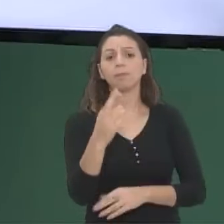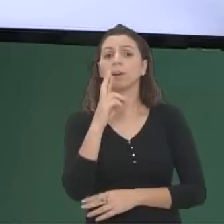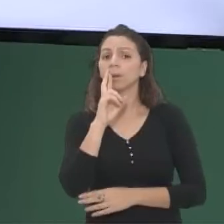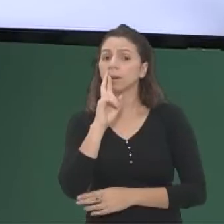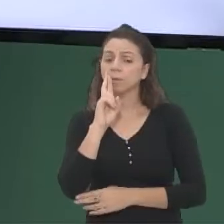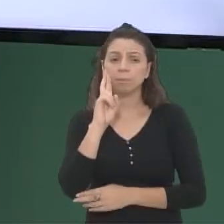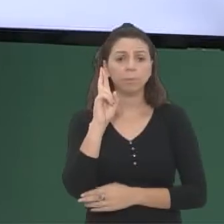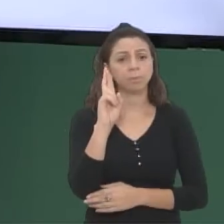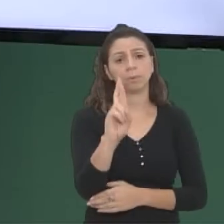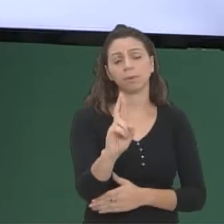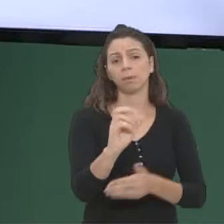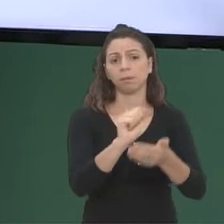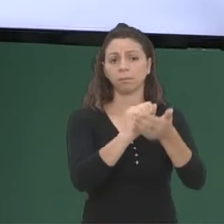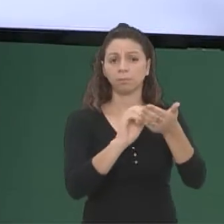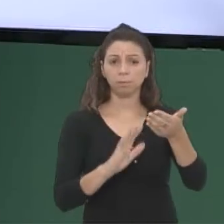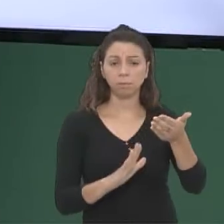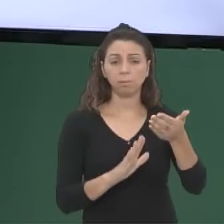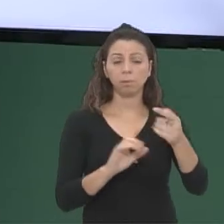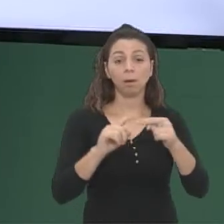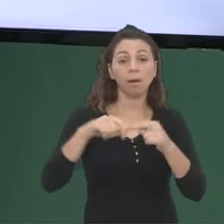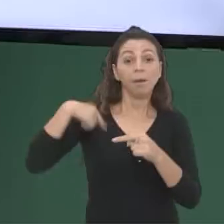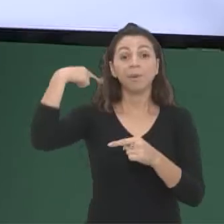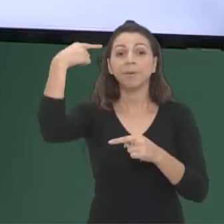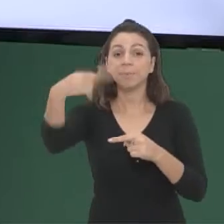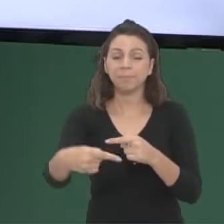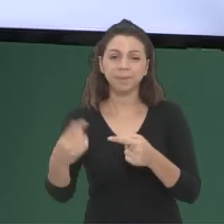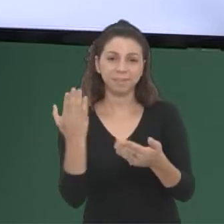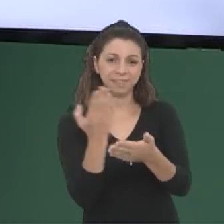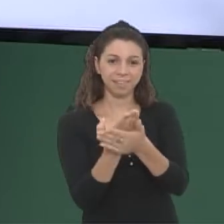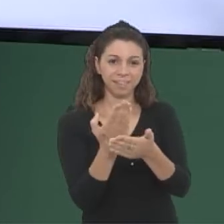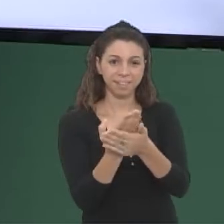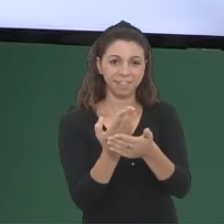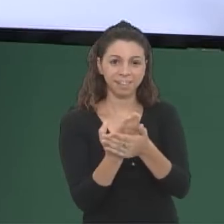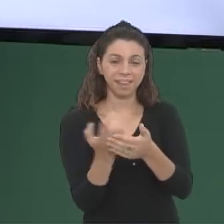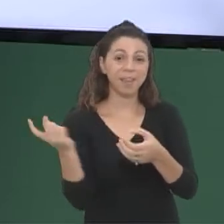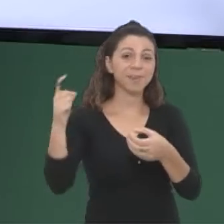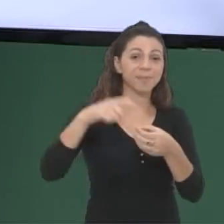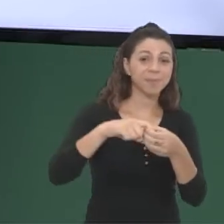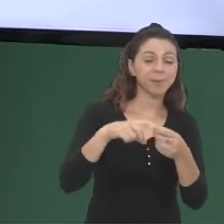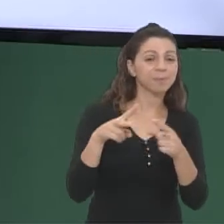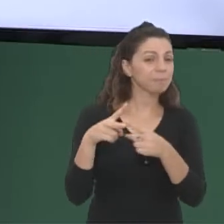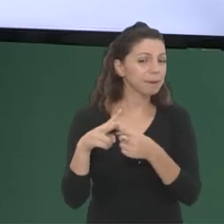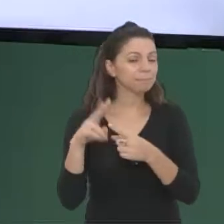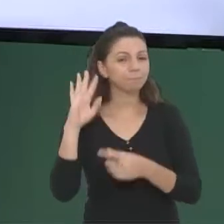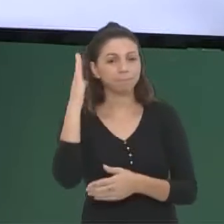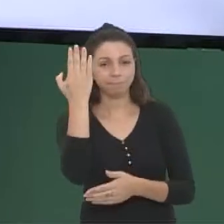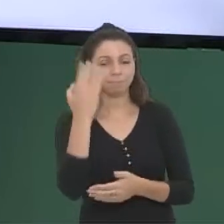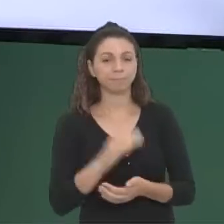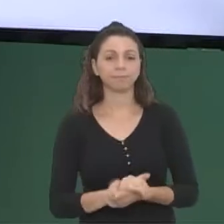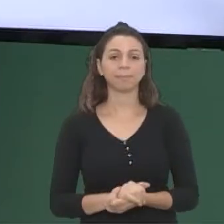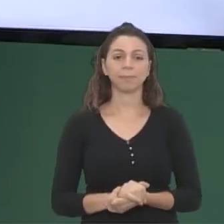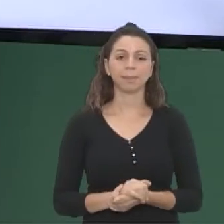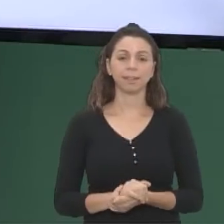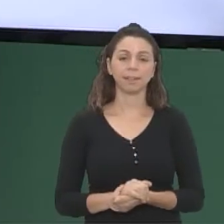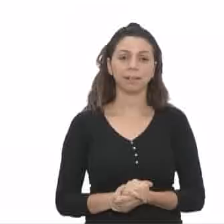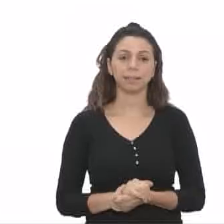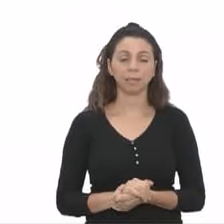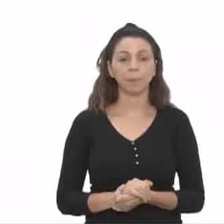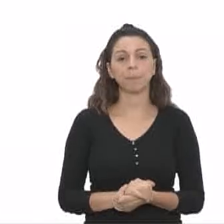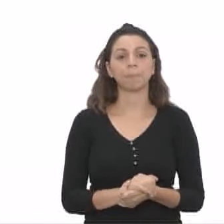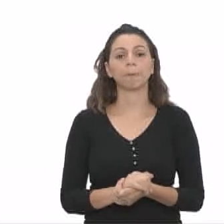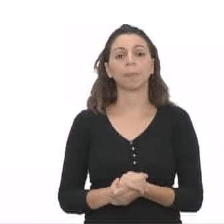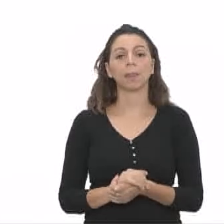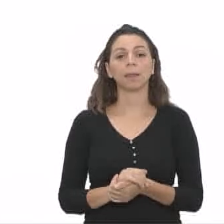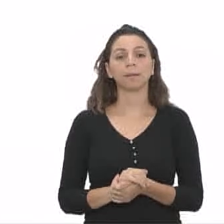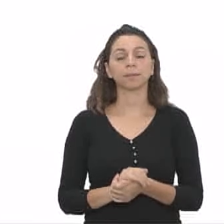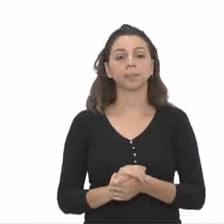esse exercício com calma e na nossa próxima aula eu volto para corrigir. Então vamos lá? A ilha de Surtsey, na